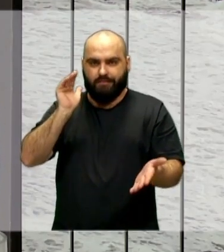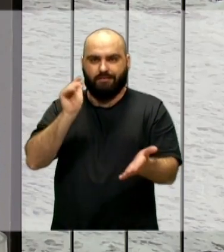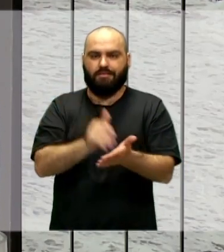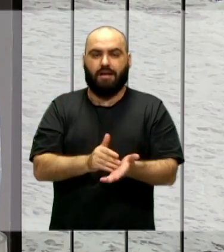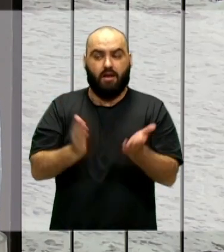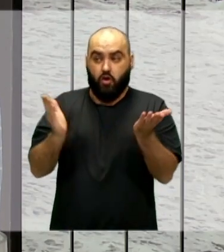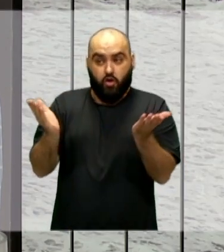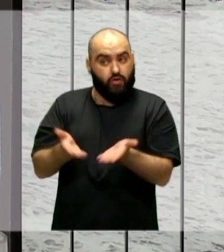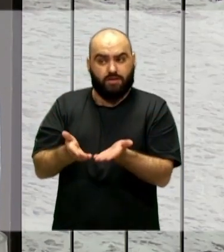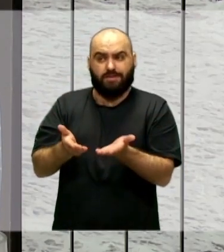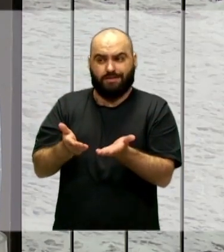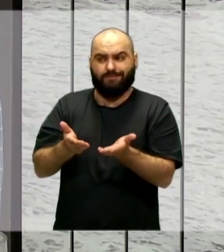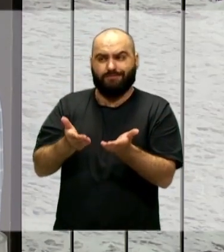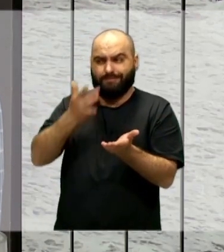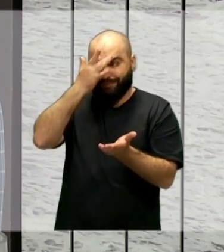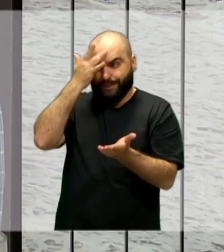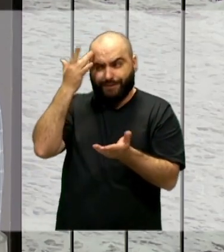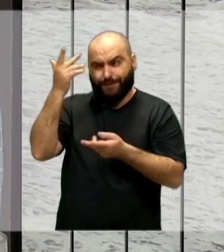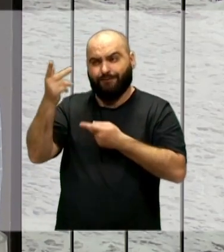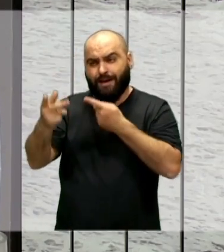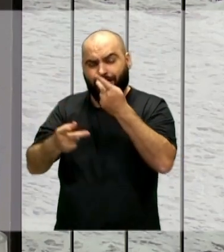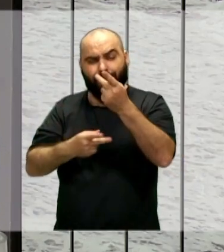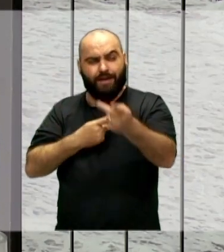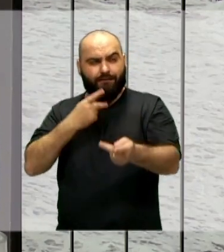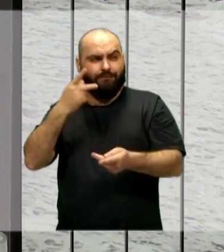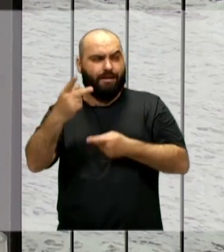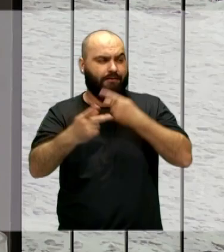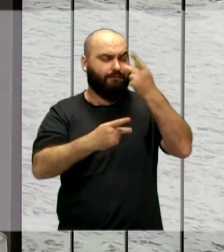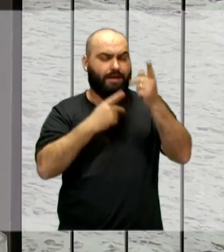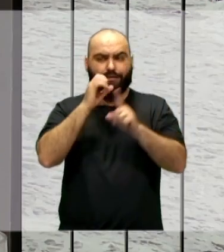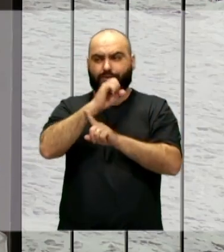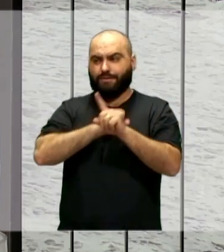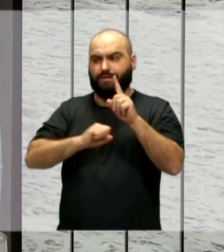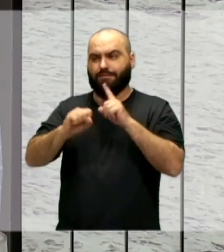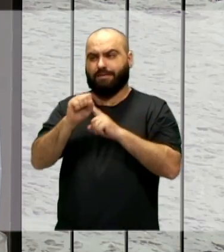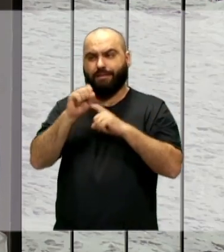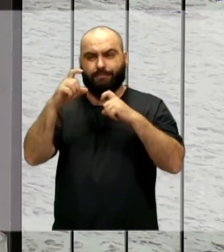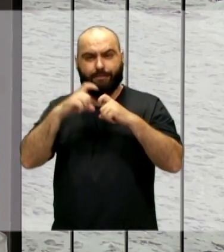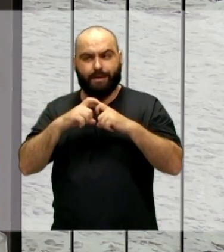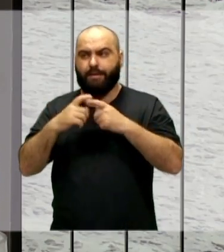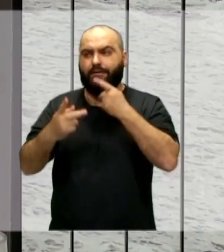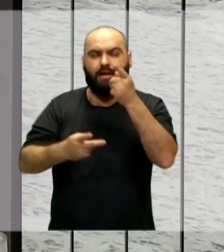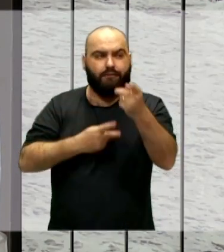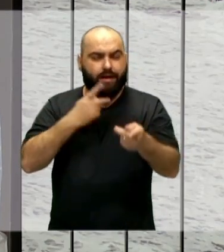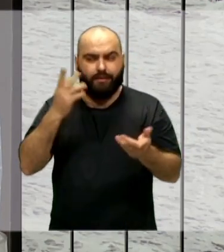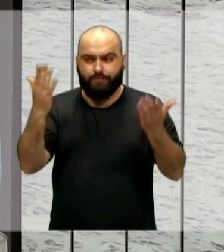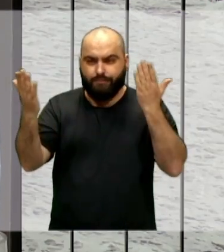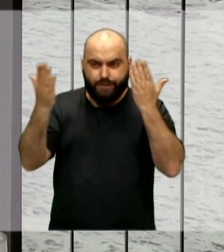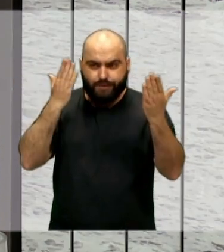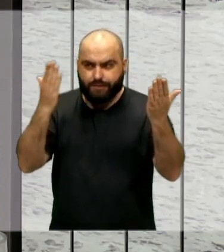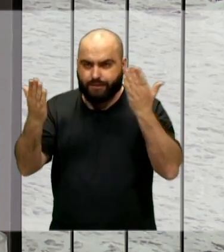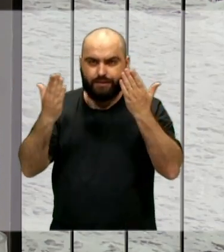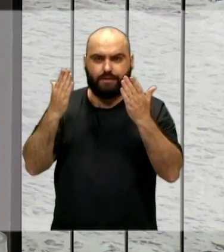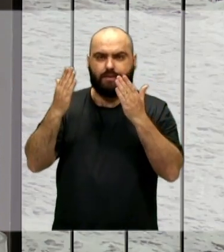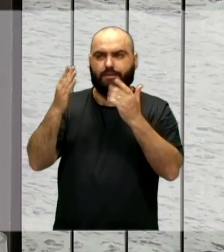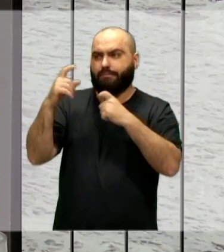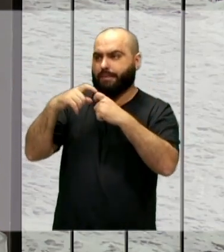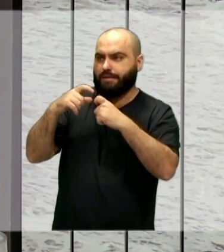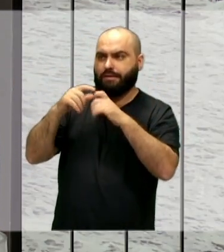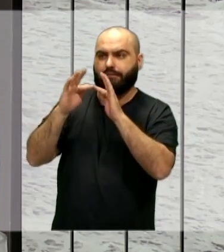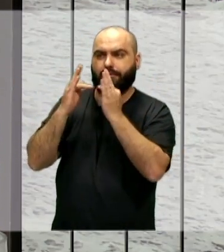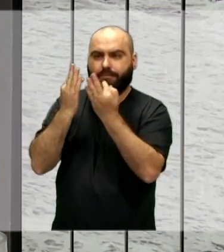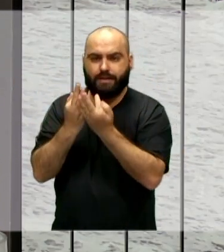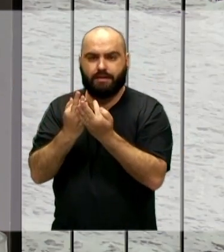Organização Mundial da Saúde, as sociedades médicas em geral, de psiquiatria, medicina de família, endócrina, todas,